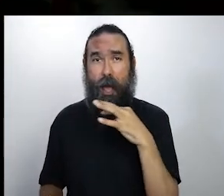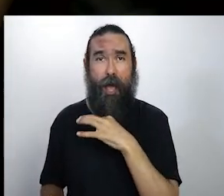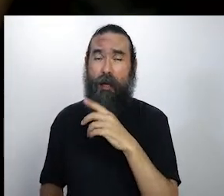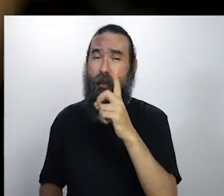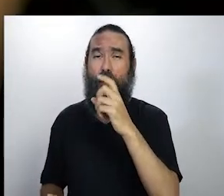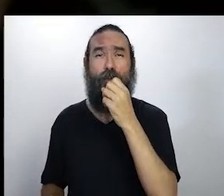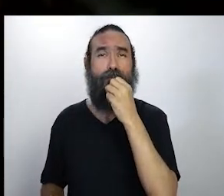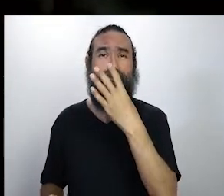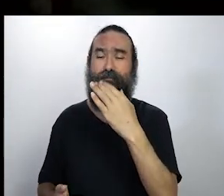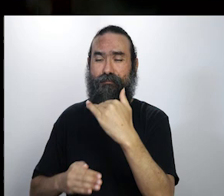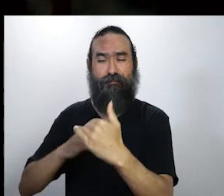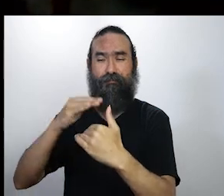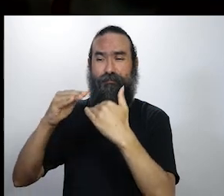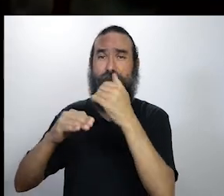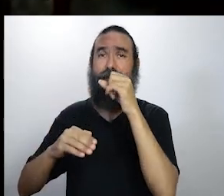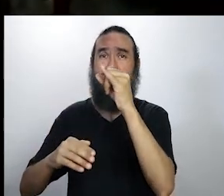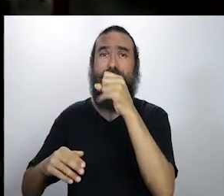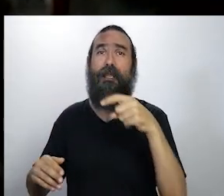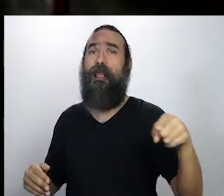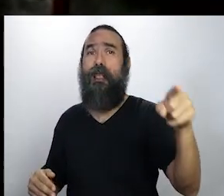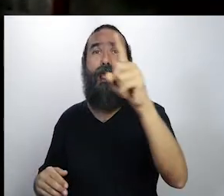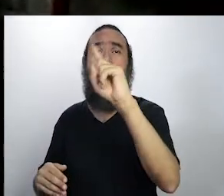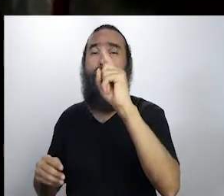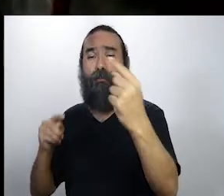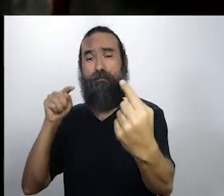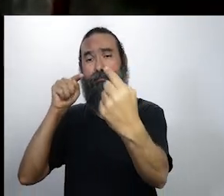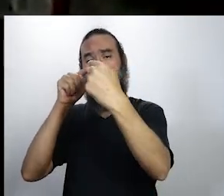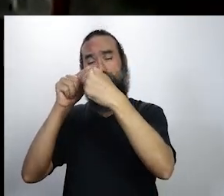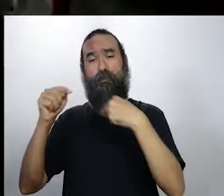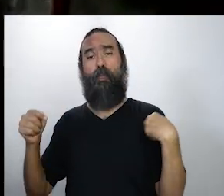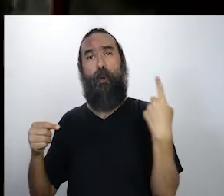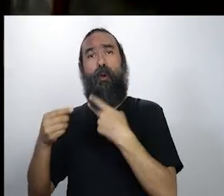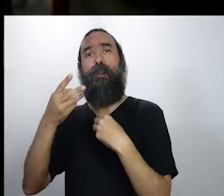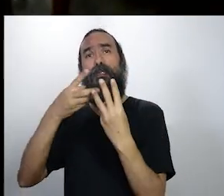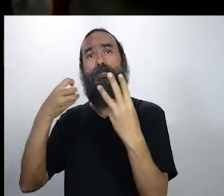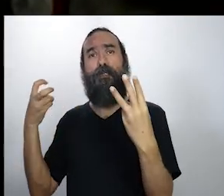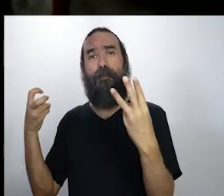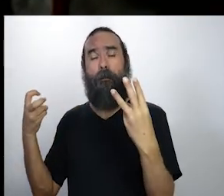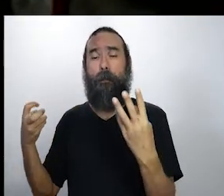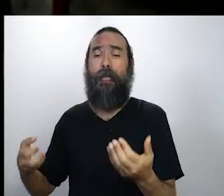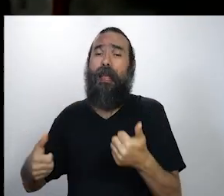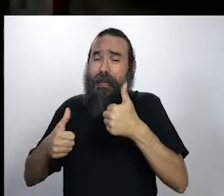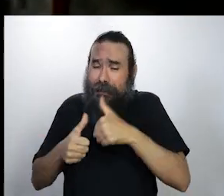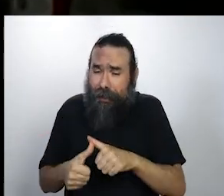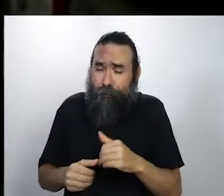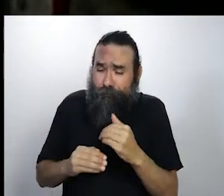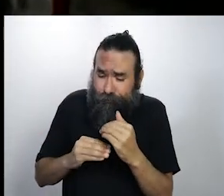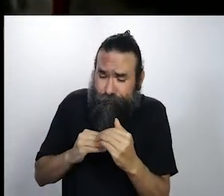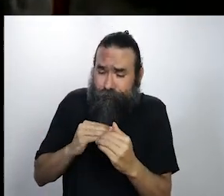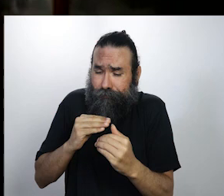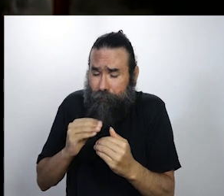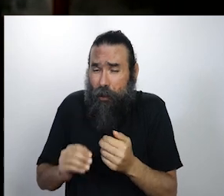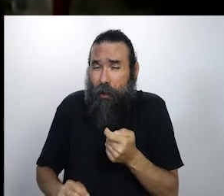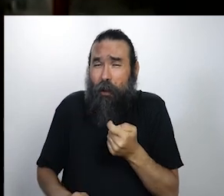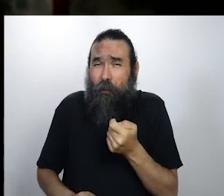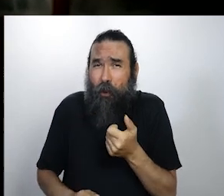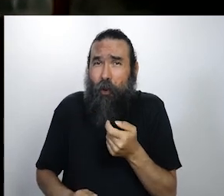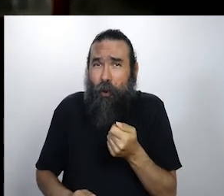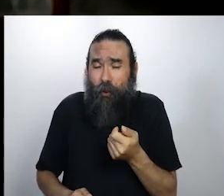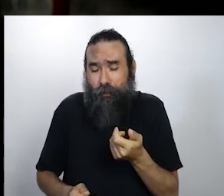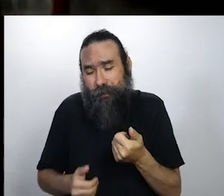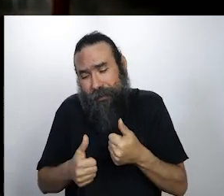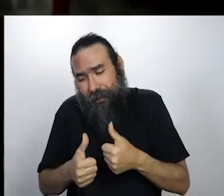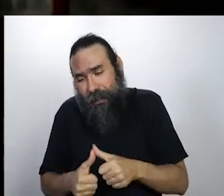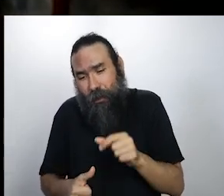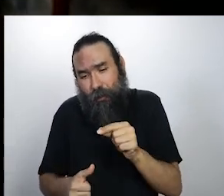né? Aos poucos, a gente está tendo abertura. Né? Entendo que agora, nesse processo de